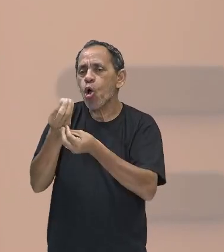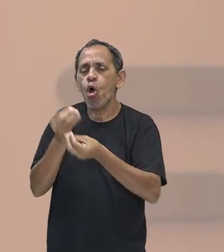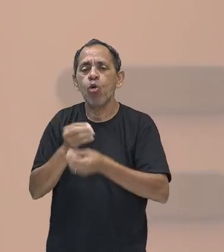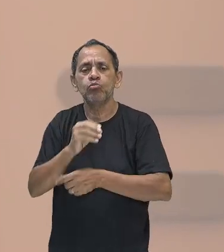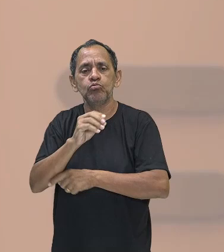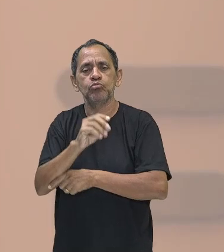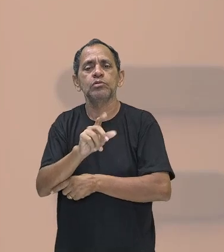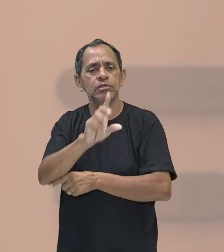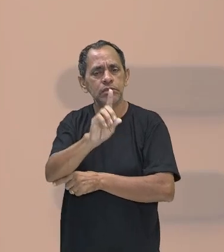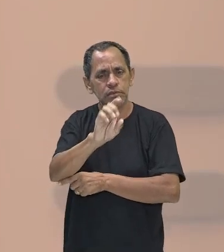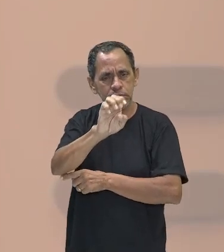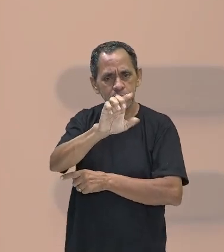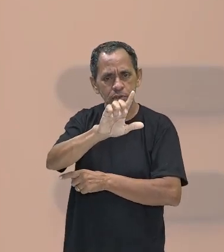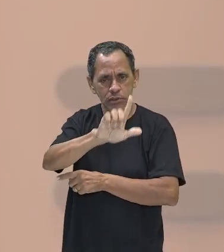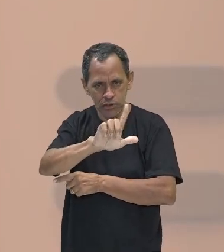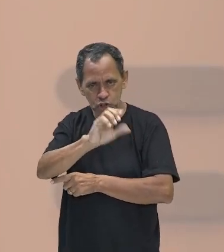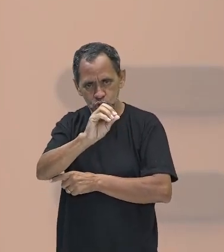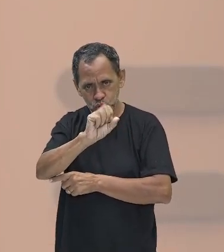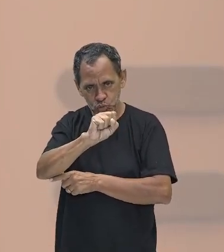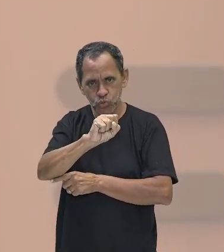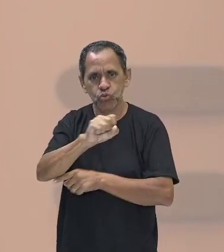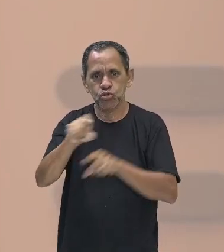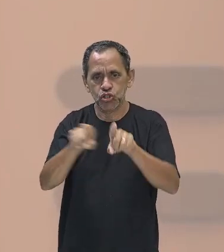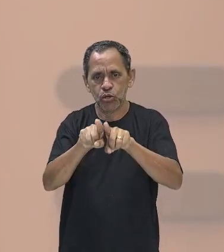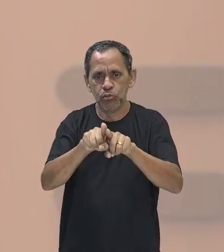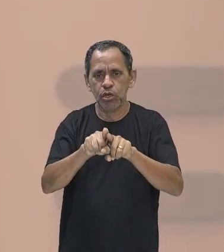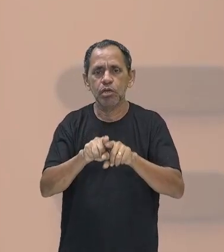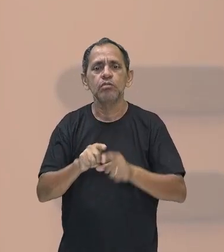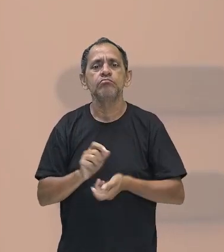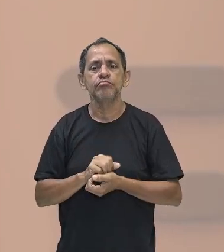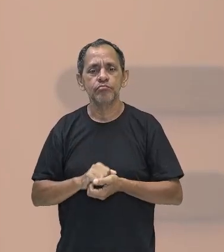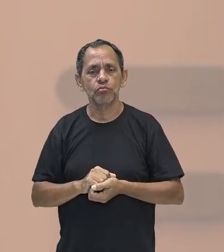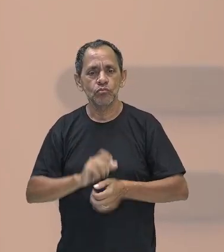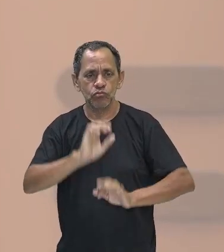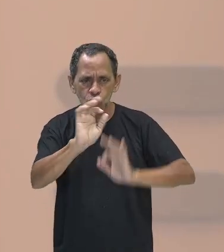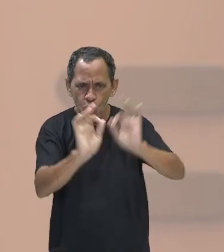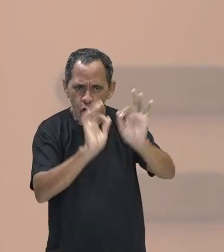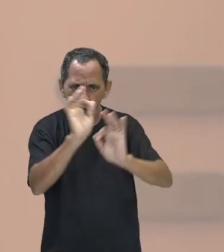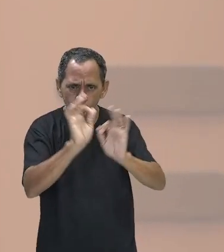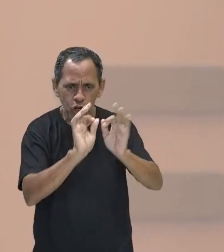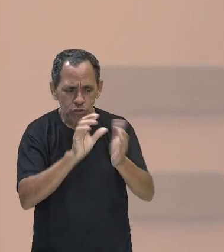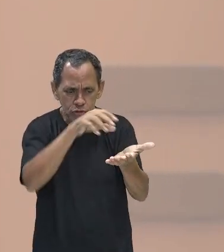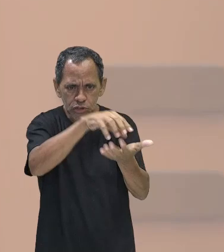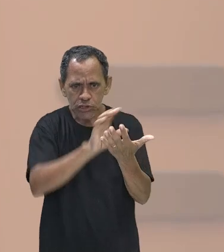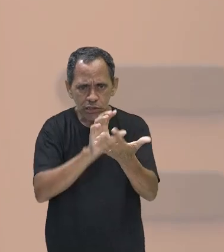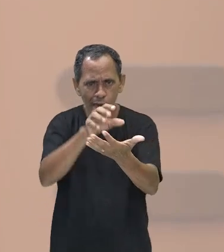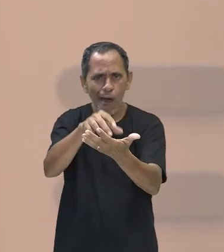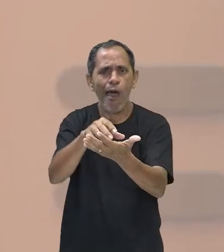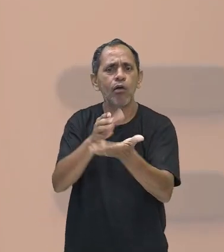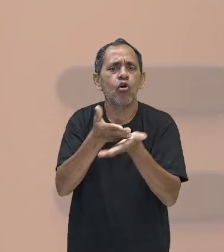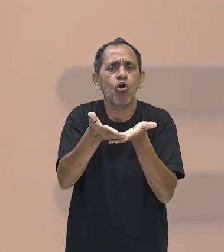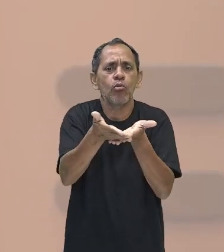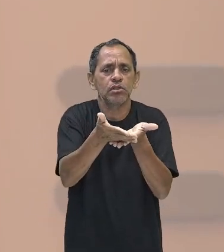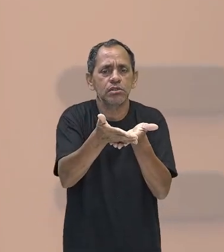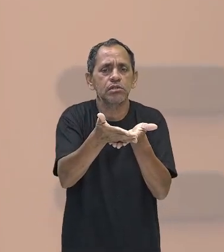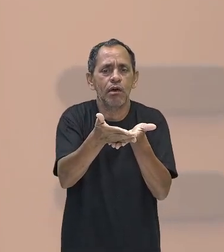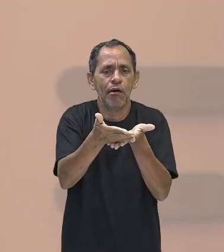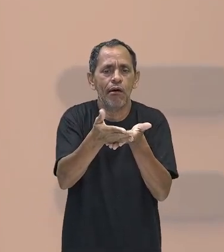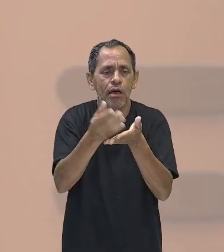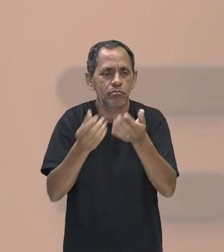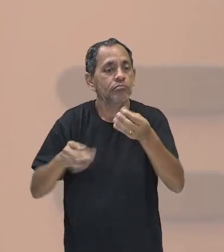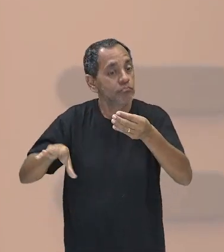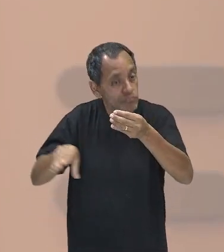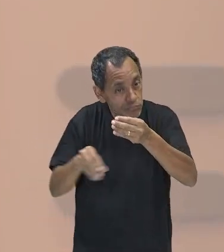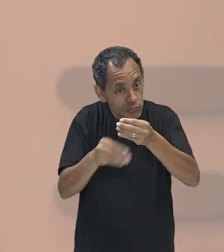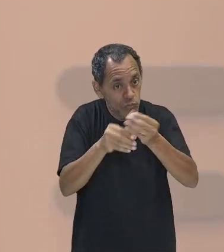Delos ou Confederação de Delos, aonde eu mando as cidades que vão, né, começar a ajudar,